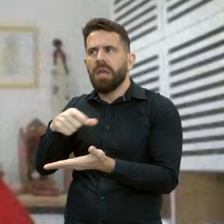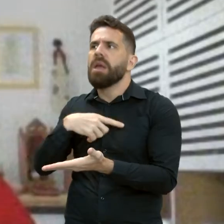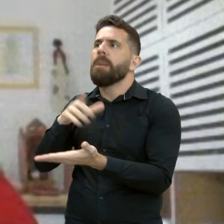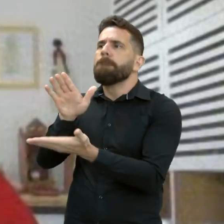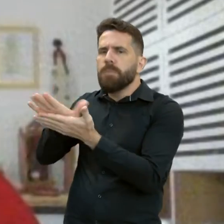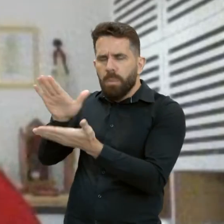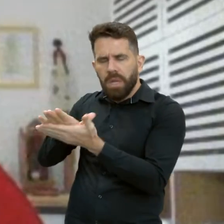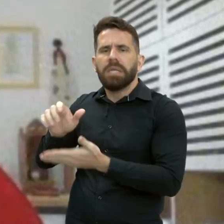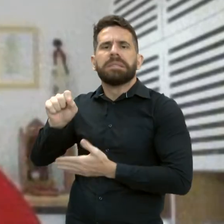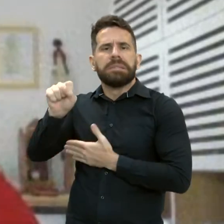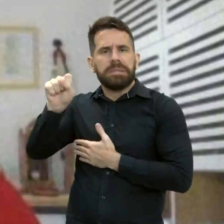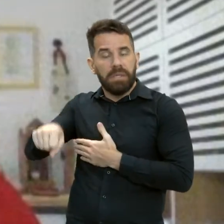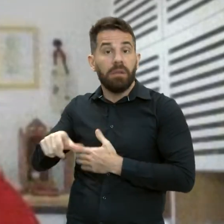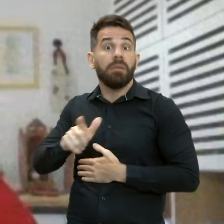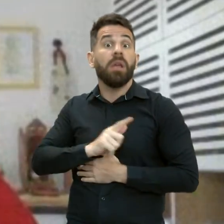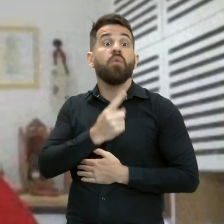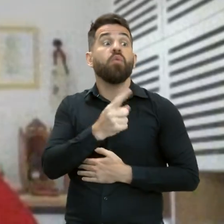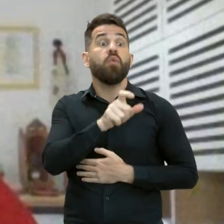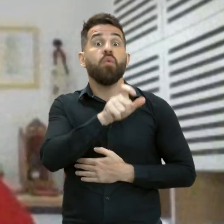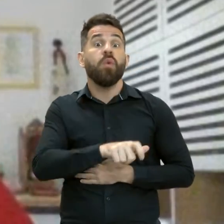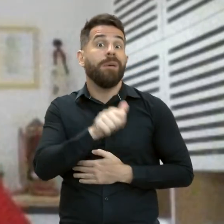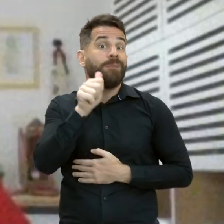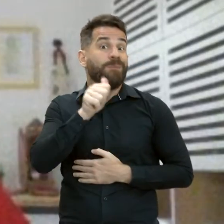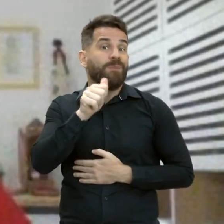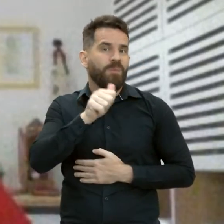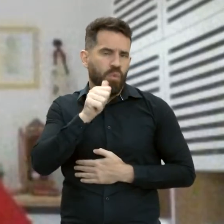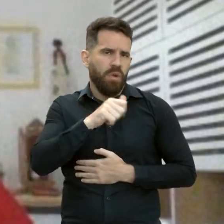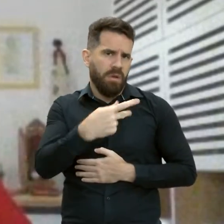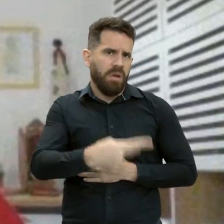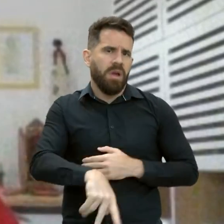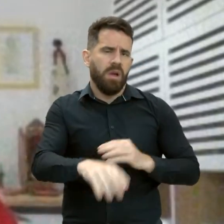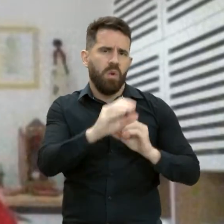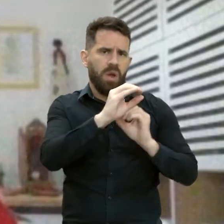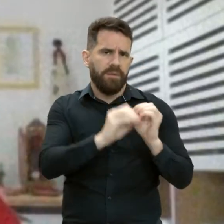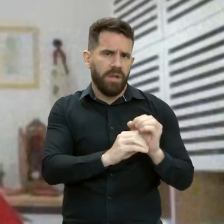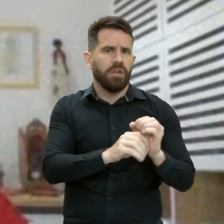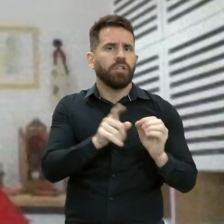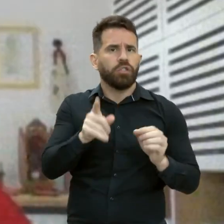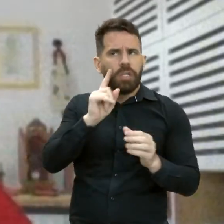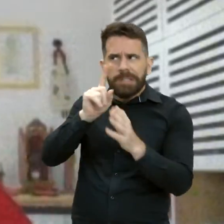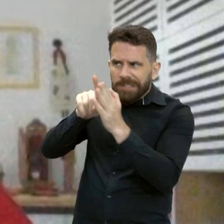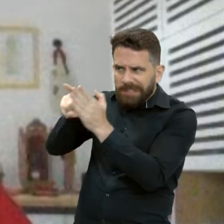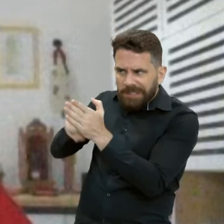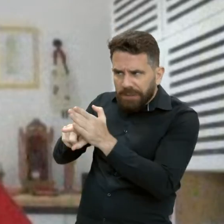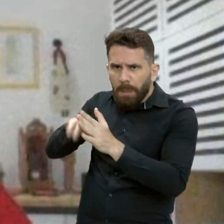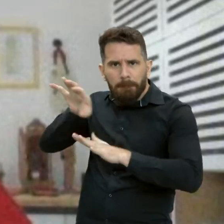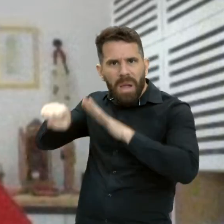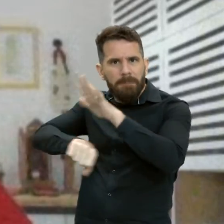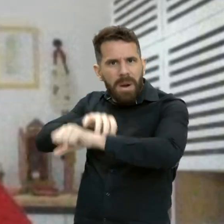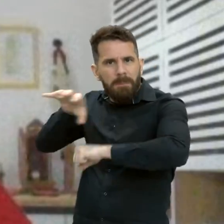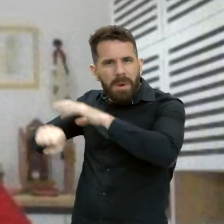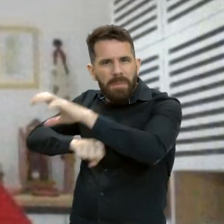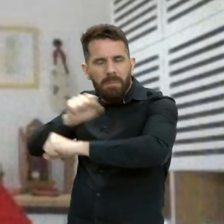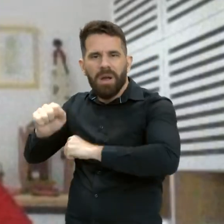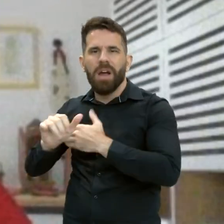uma colega da UFG que fez essa pesquisa das crônicas